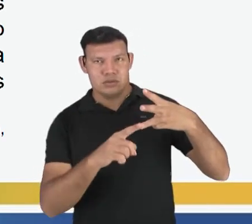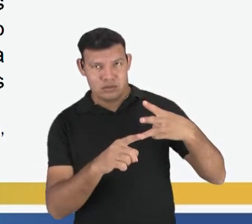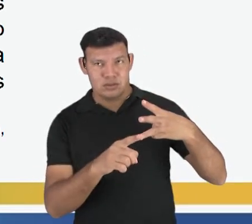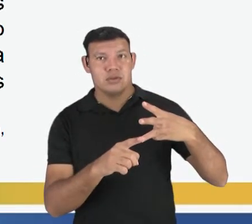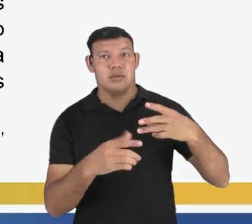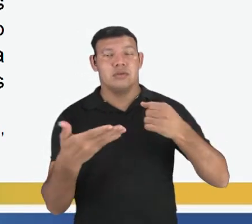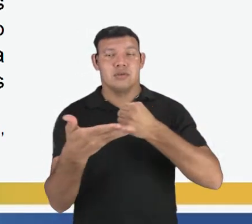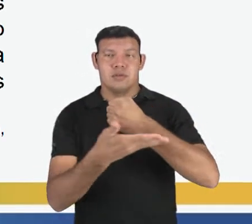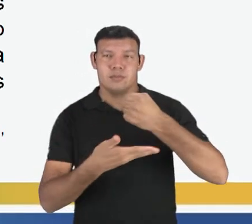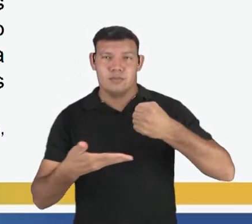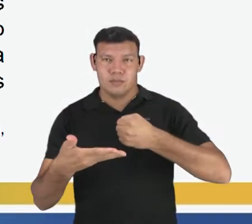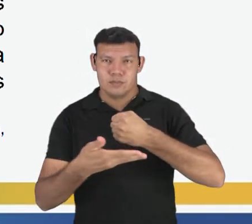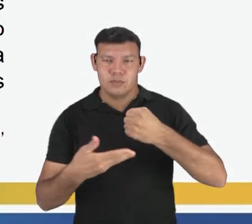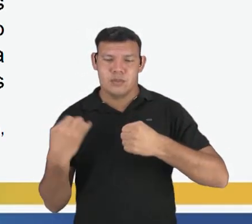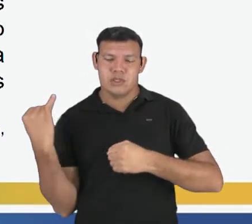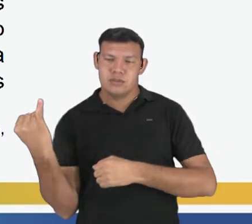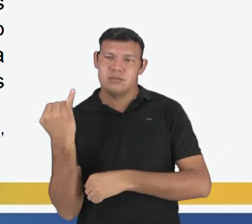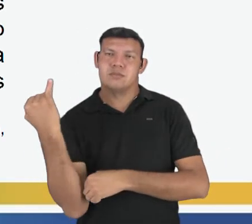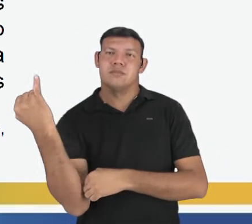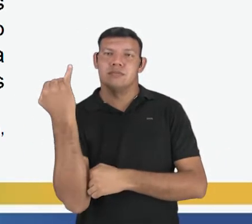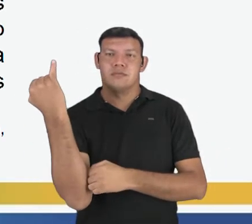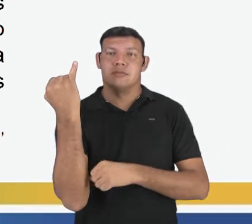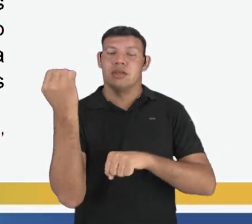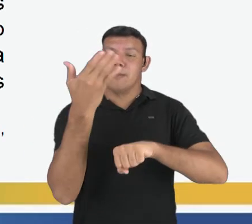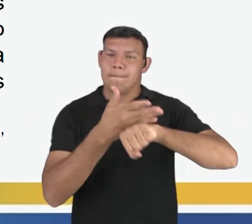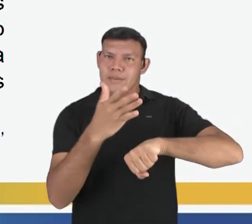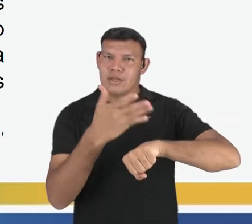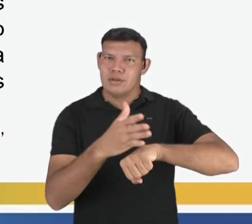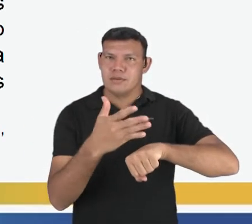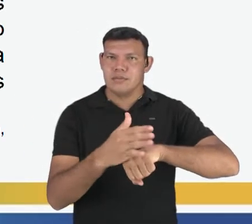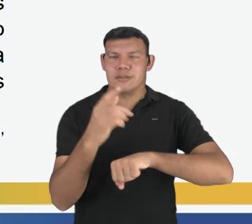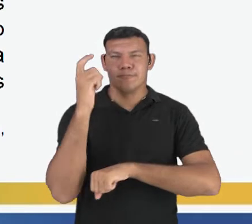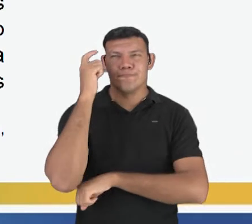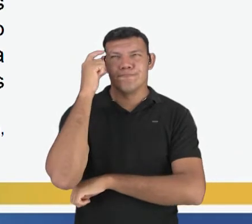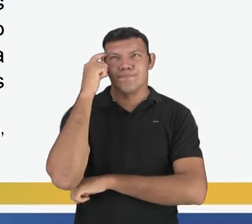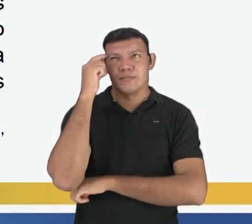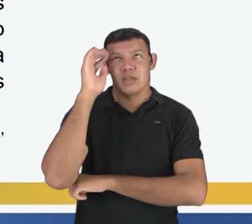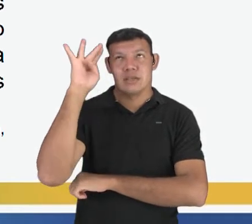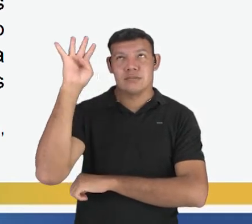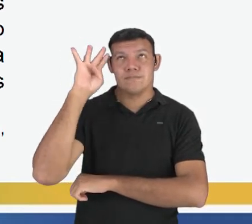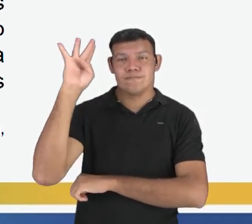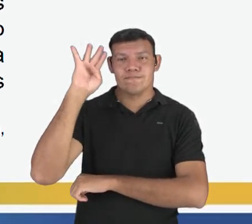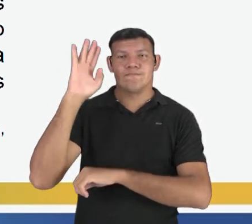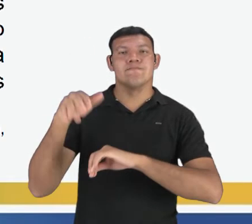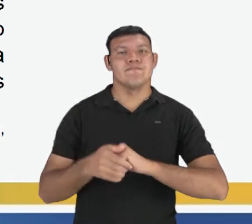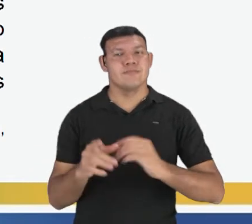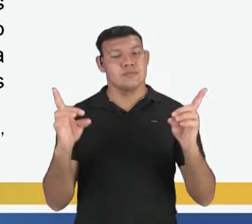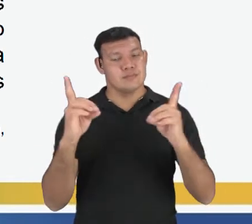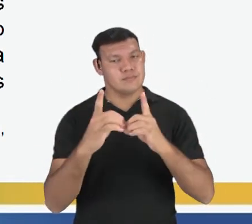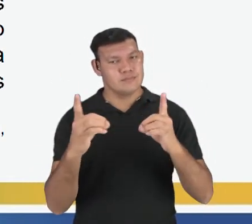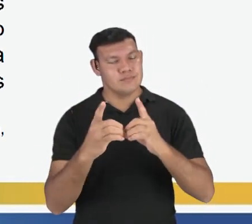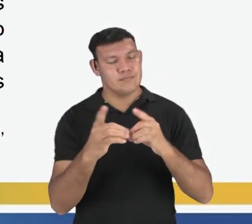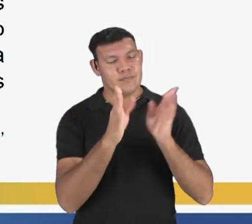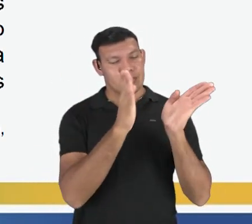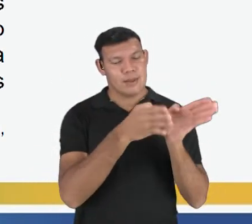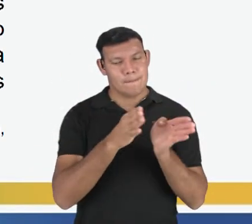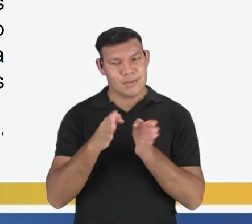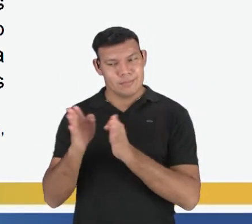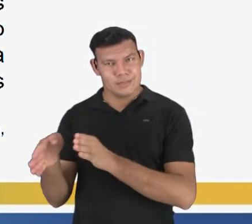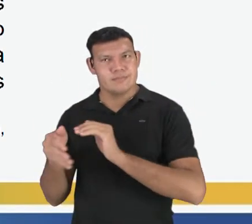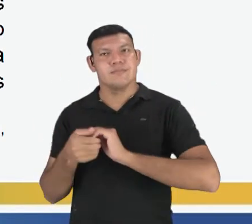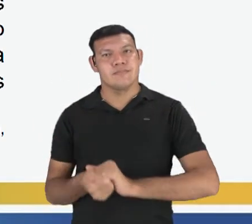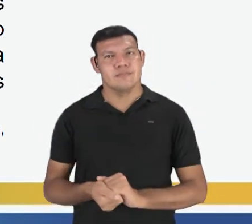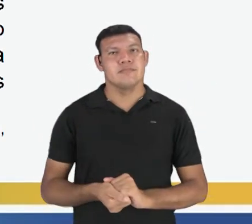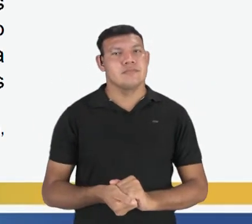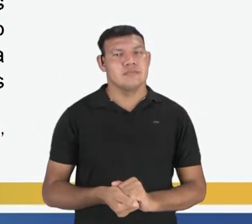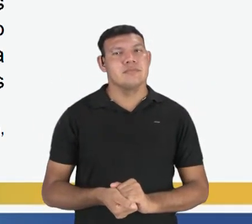grandes bases, né, 3 grandes exercícios do filosofar, que são didaticamente